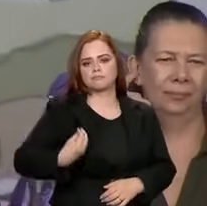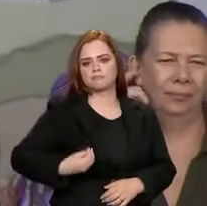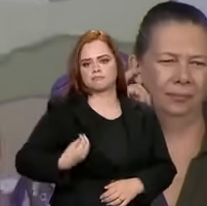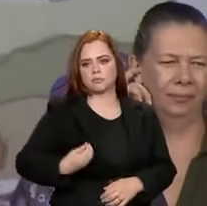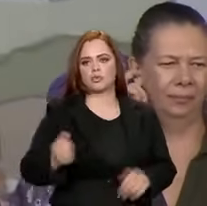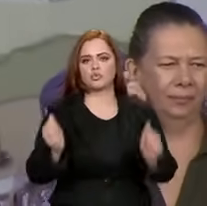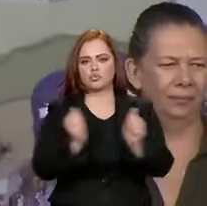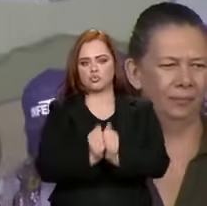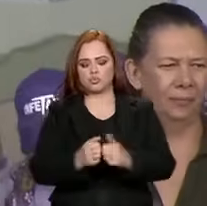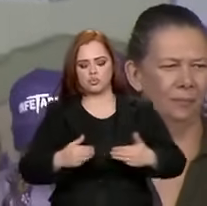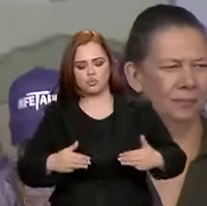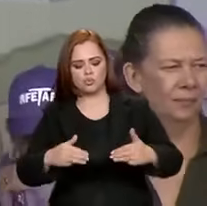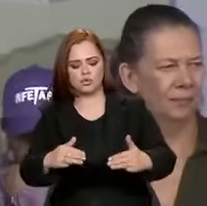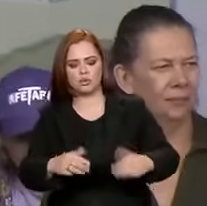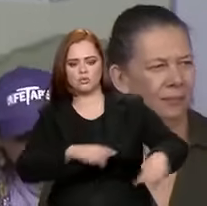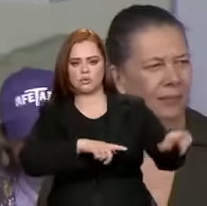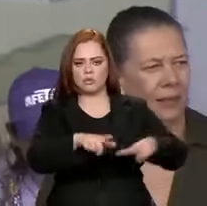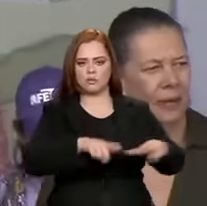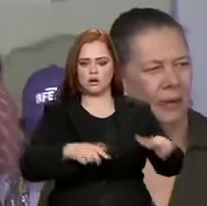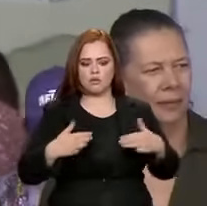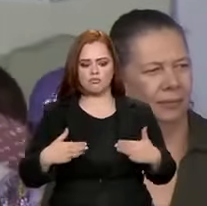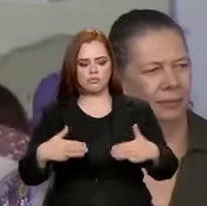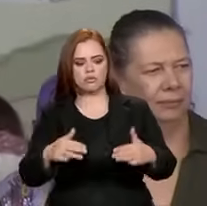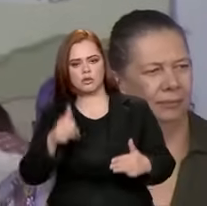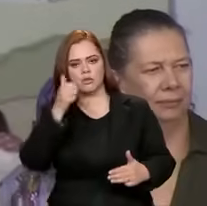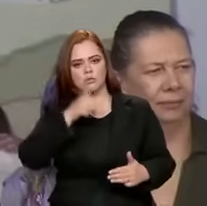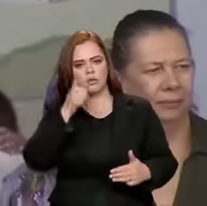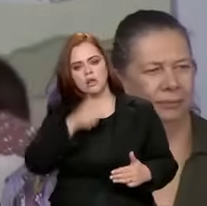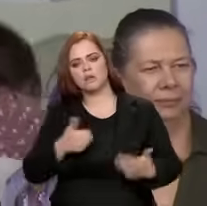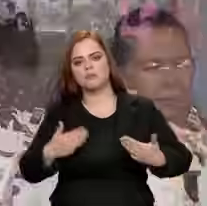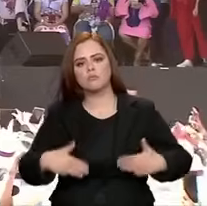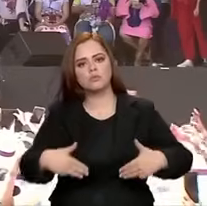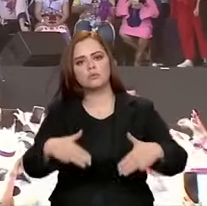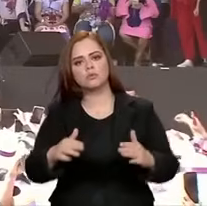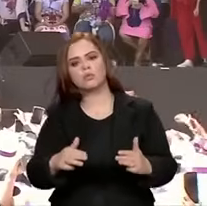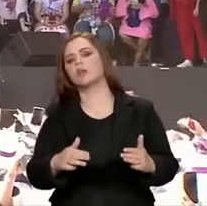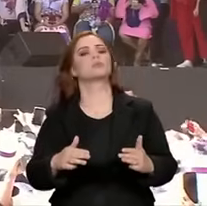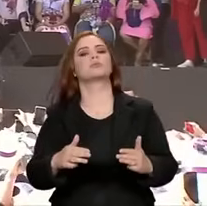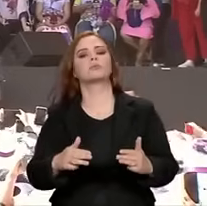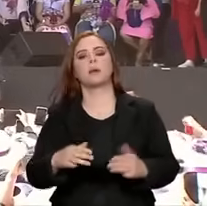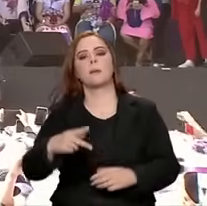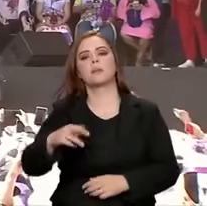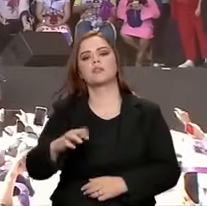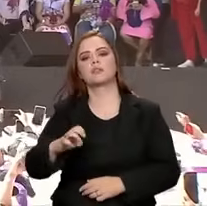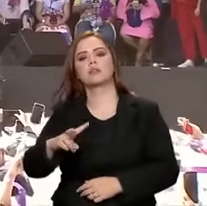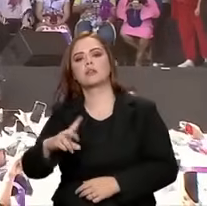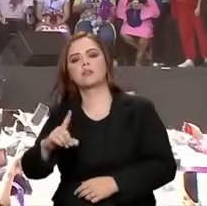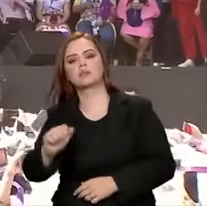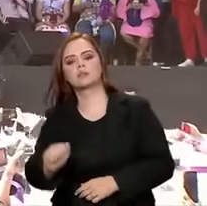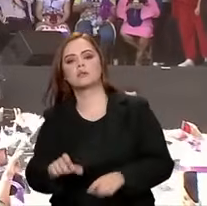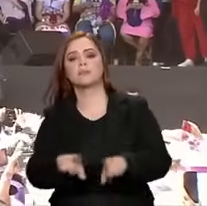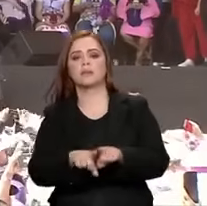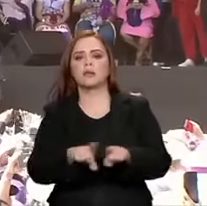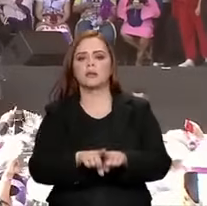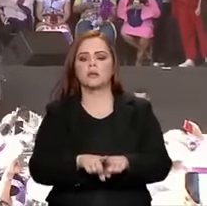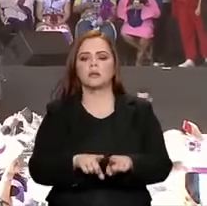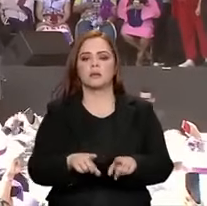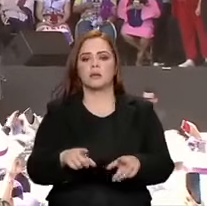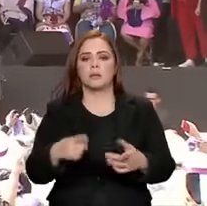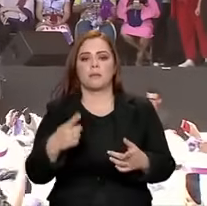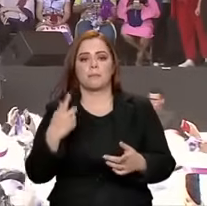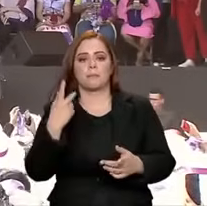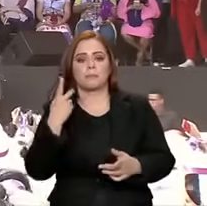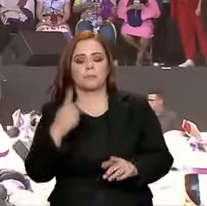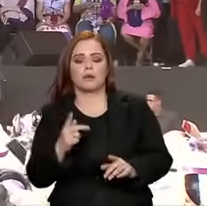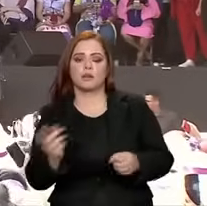do Trabalho com o ministério das mulheres com Ministério da Previdência Para retomar